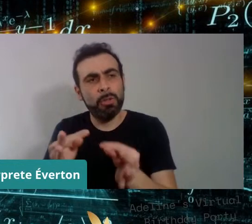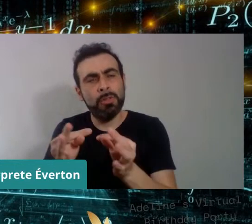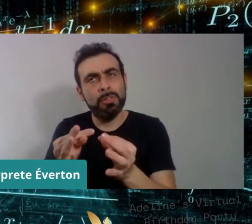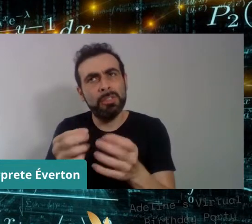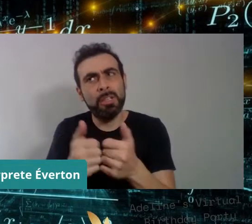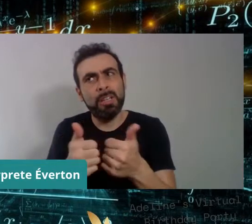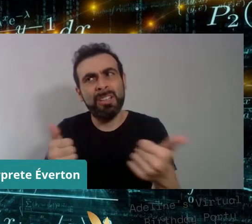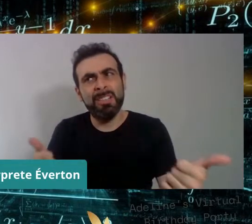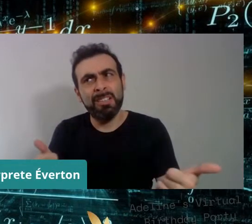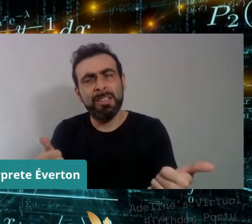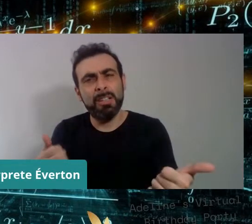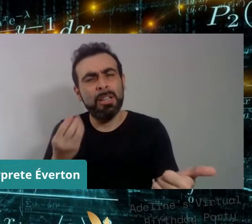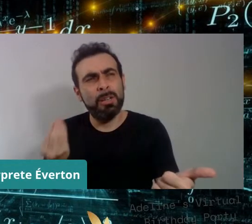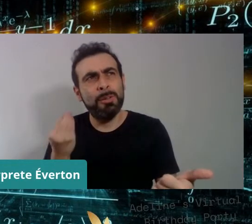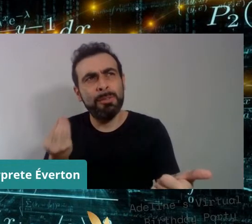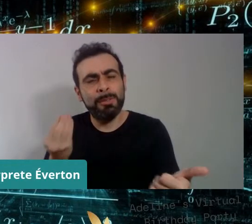conectado.